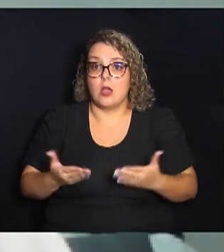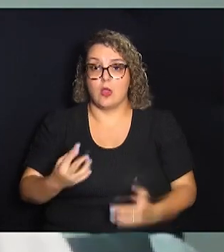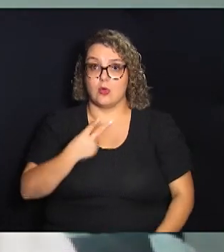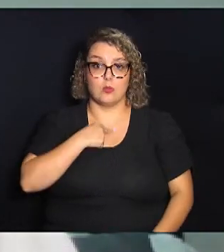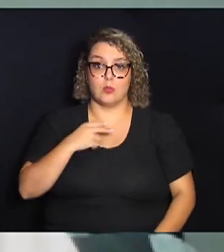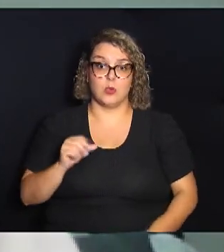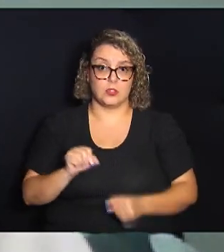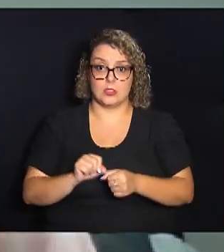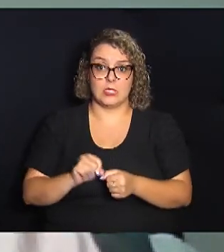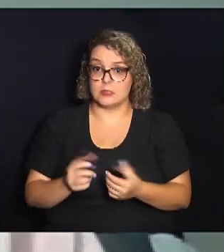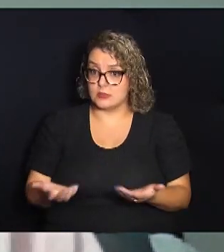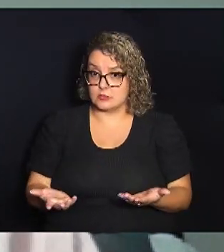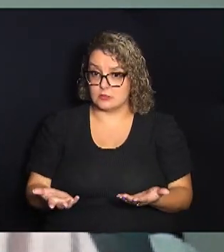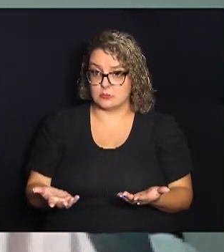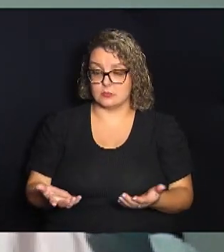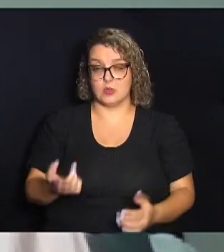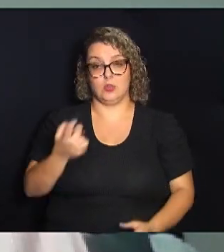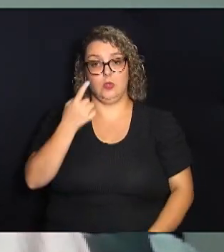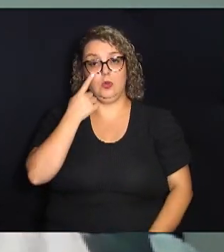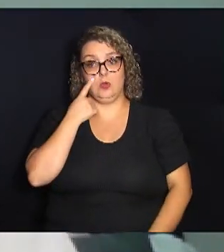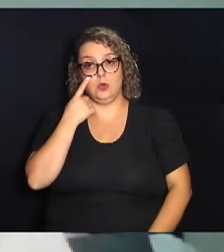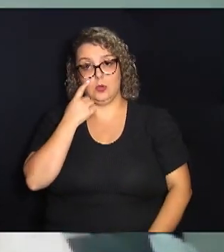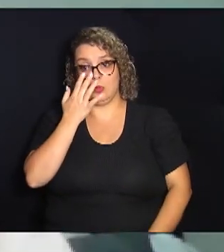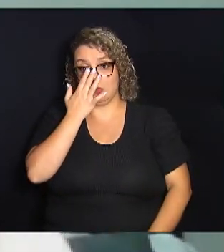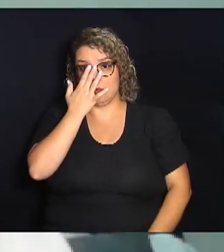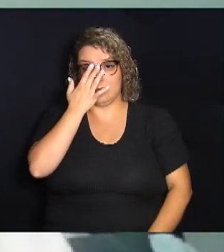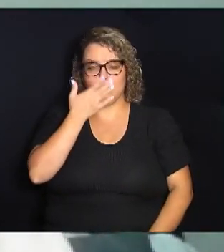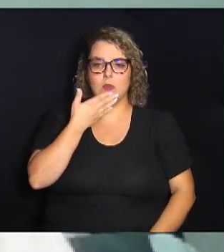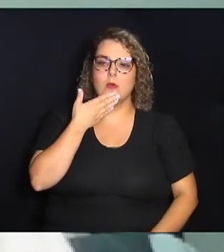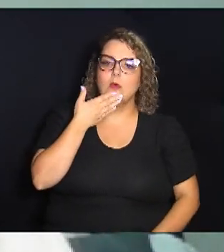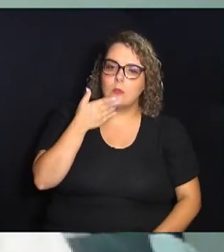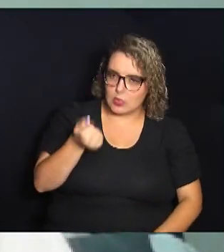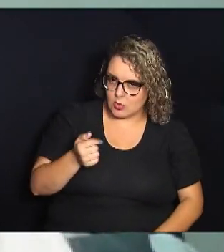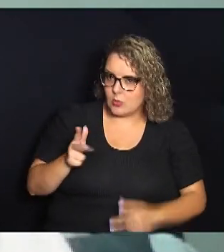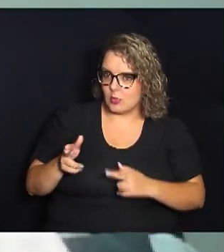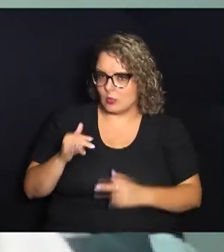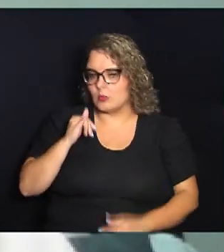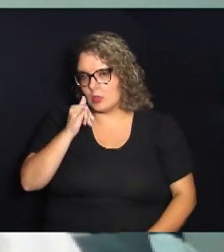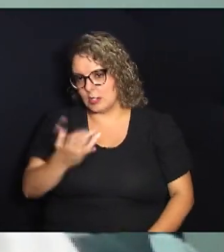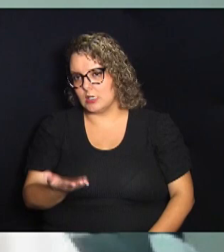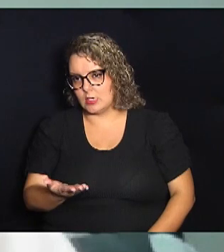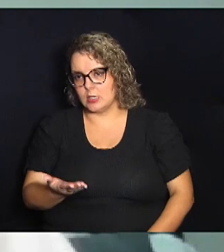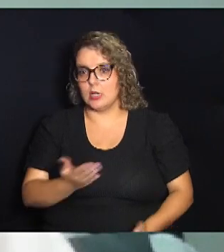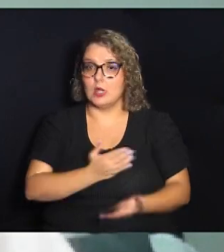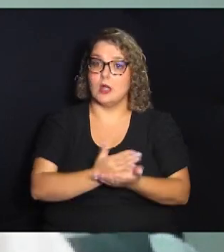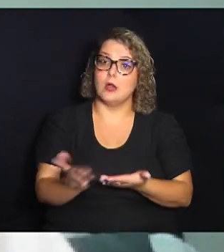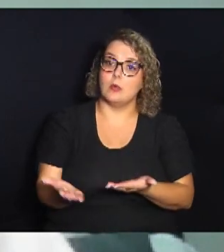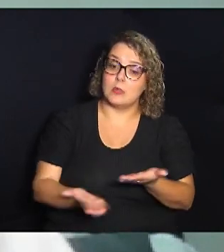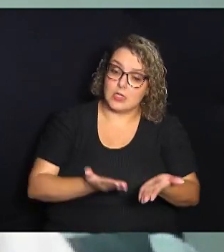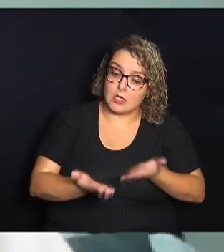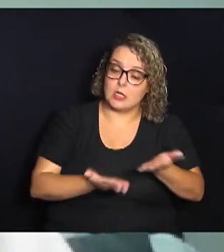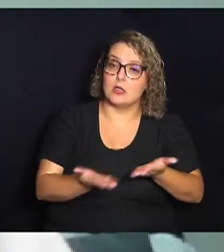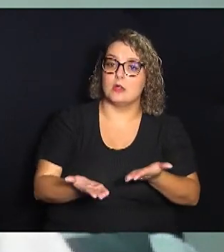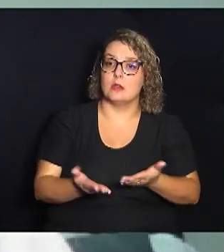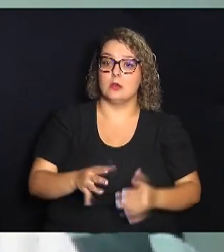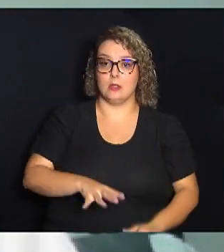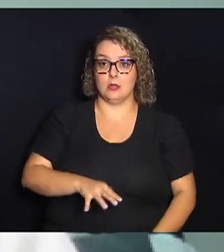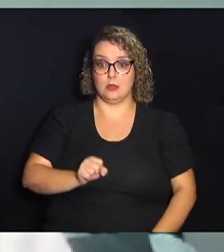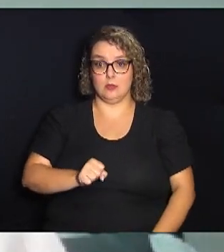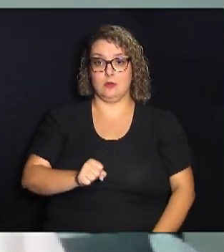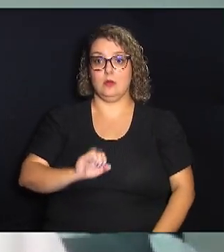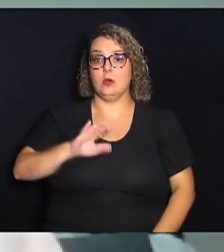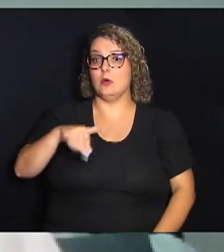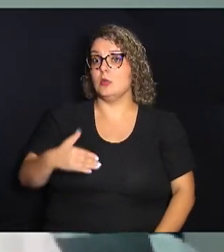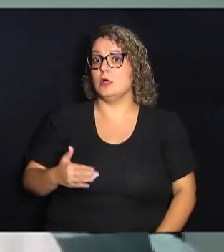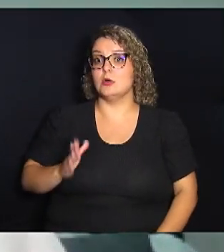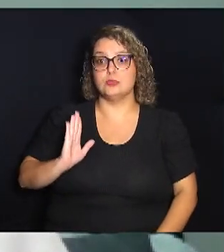fazer? Olha, o melhor, como eu já falei anteriormente, é começar a tratar exatamente a menopausa quando você